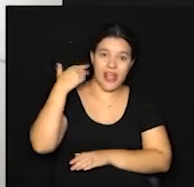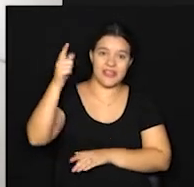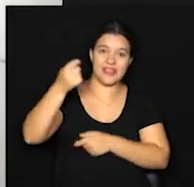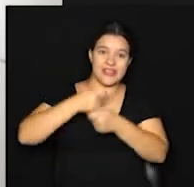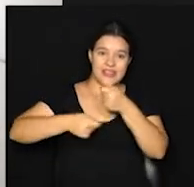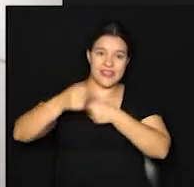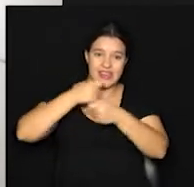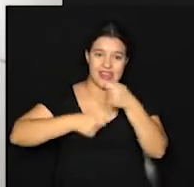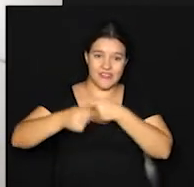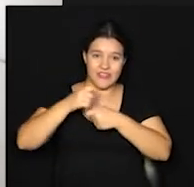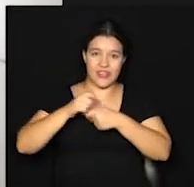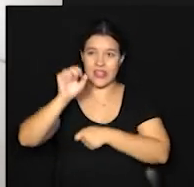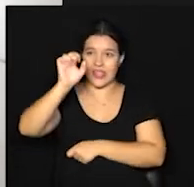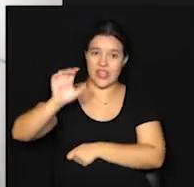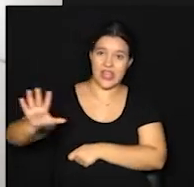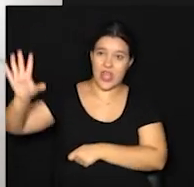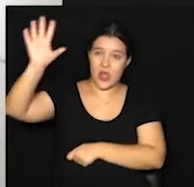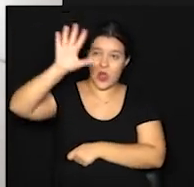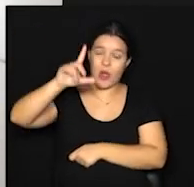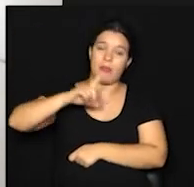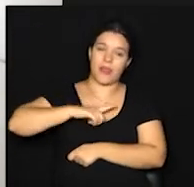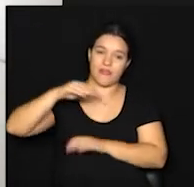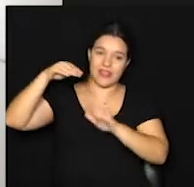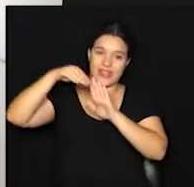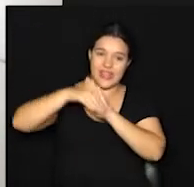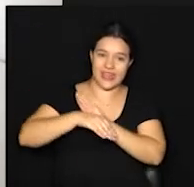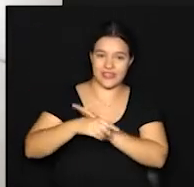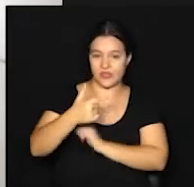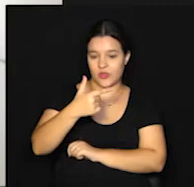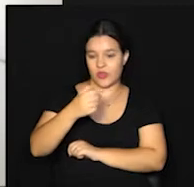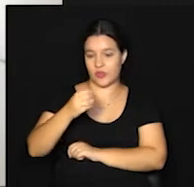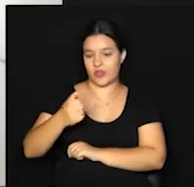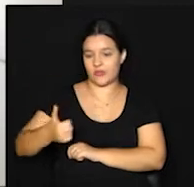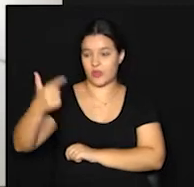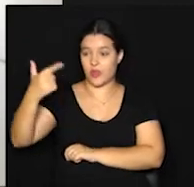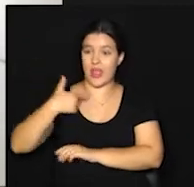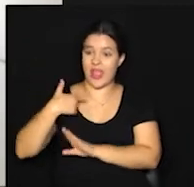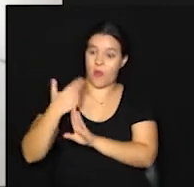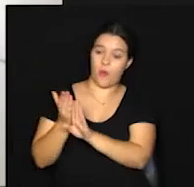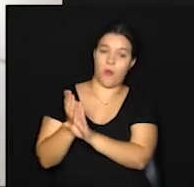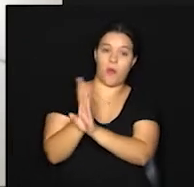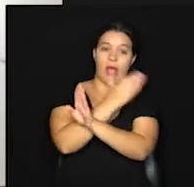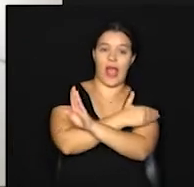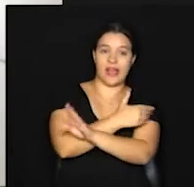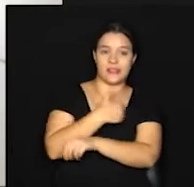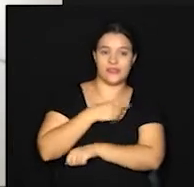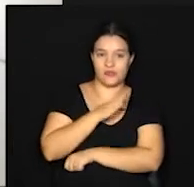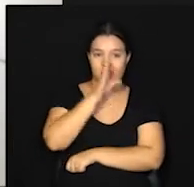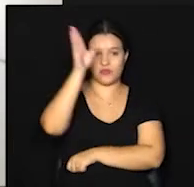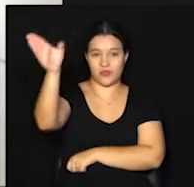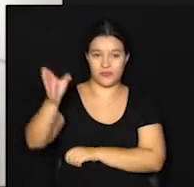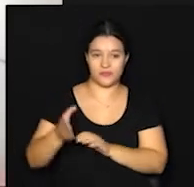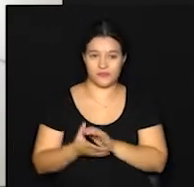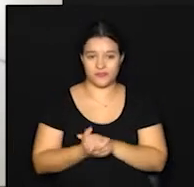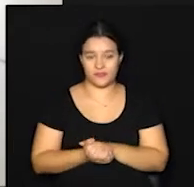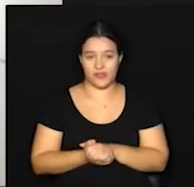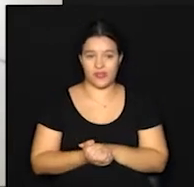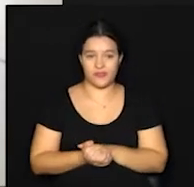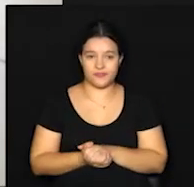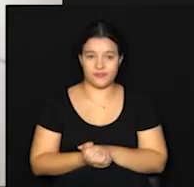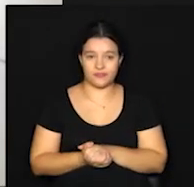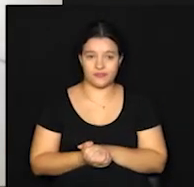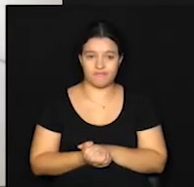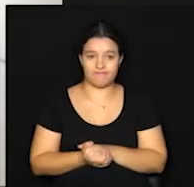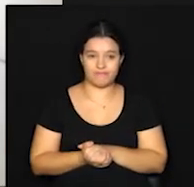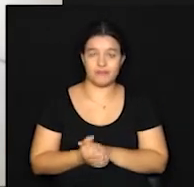em que a Europa viveu a sua grande crise, que foi em 2012, eu fui antes disso. Tá. Então, era um